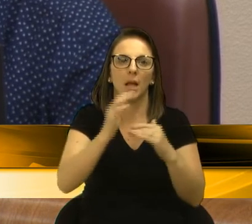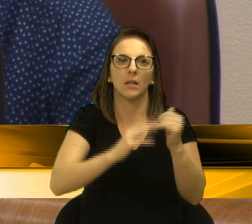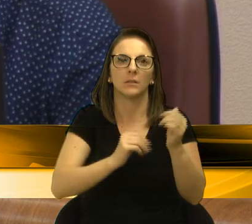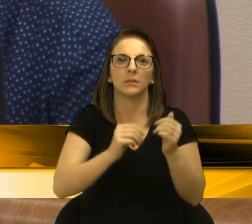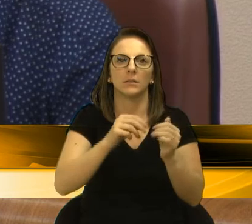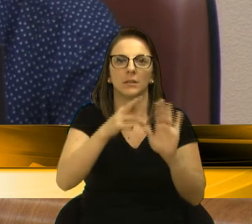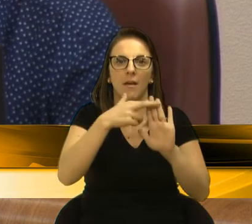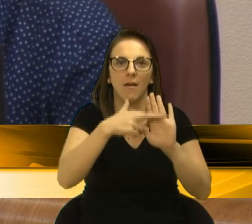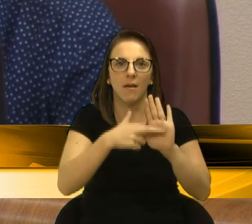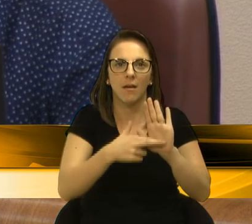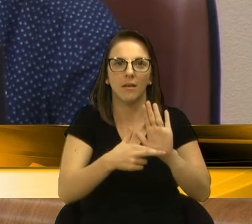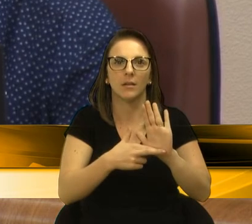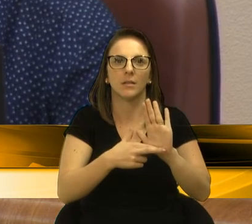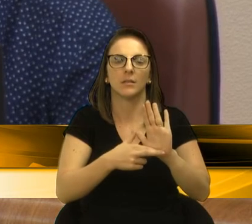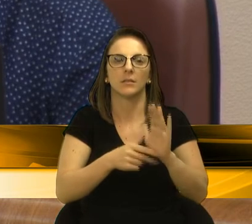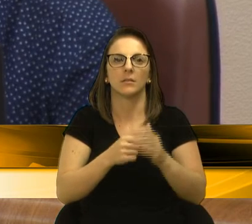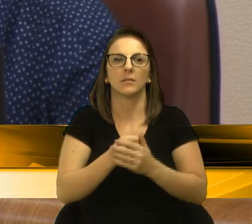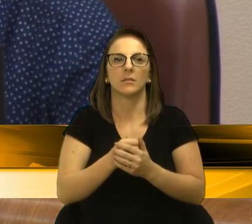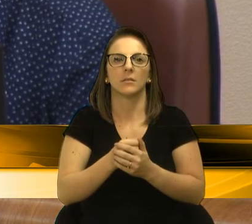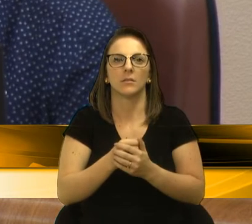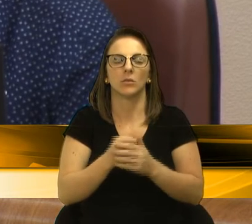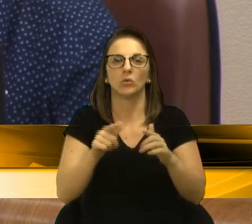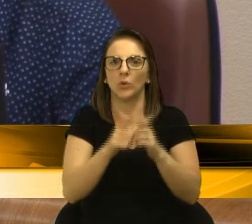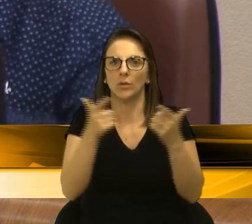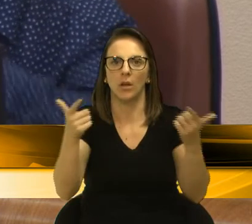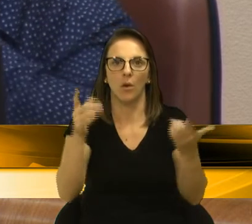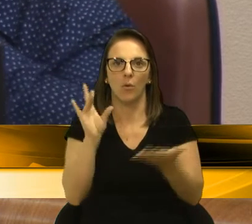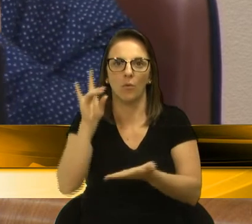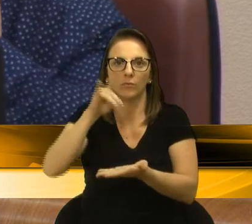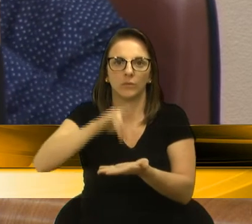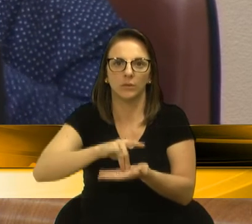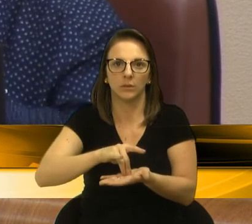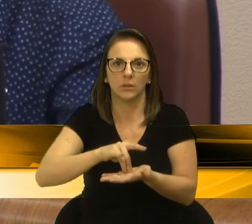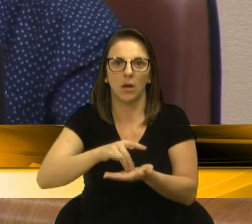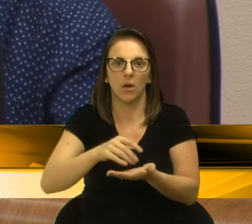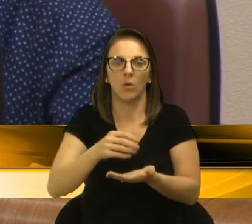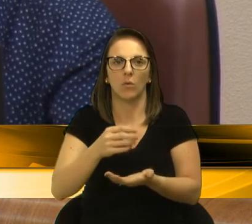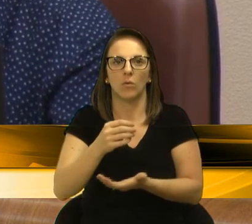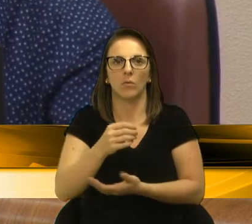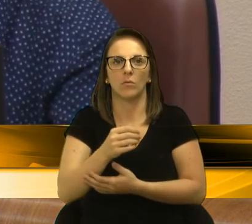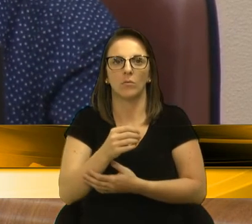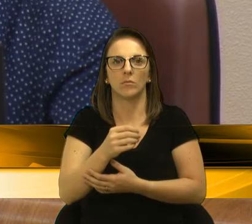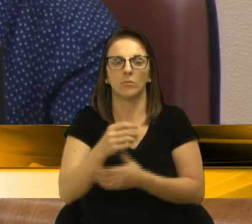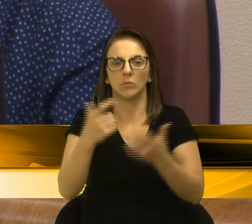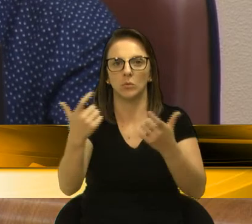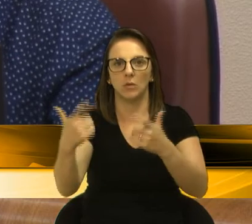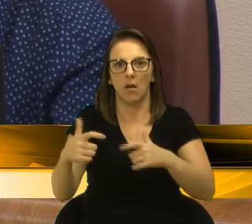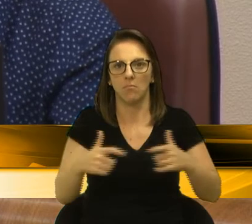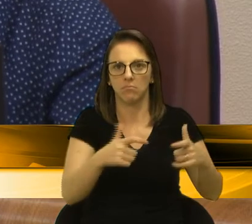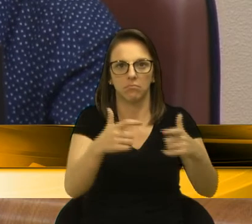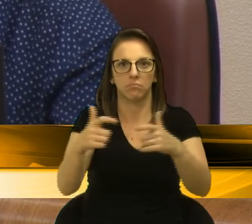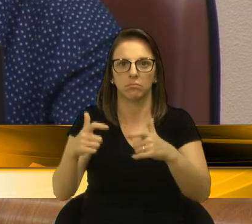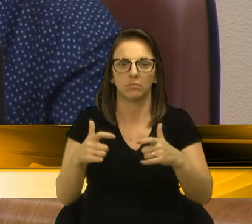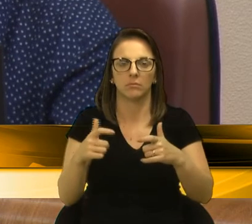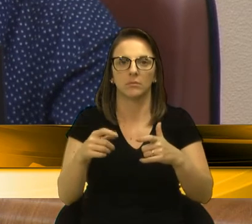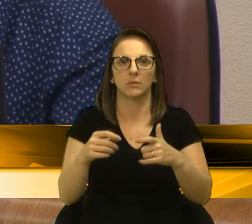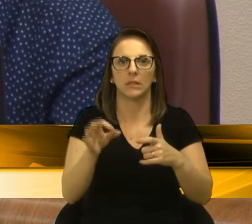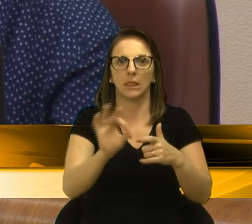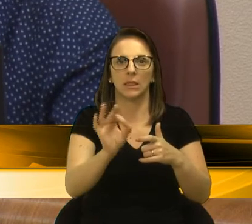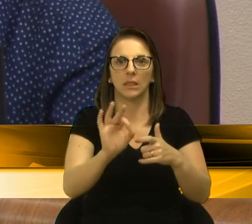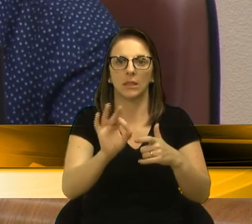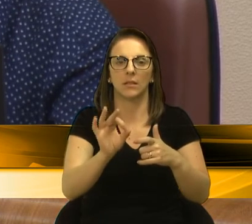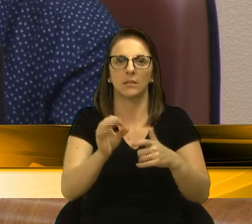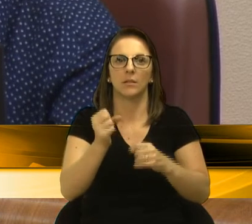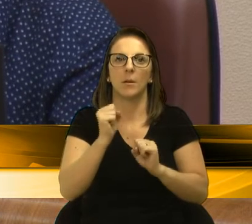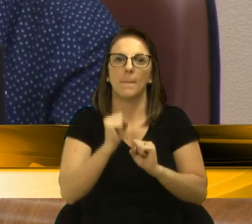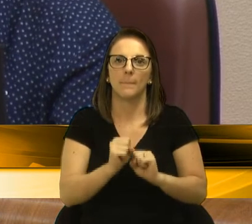normativos e administrativos em jornal oficial ou imprensa, local ou regional, sem lhes ameaçar o cumprimento de